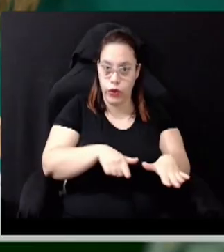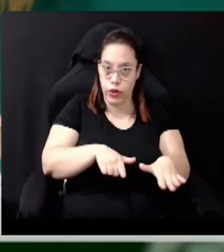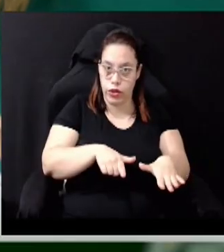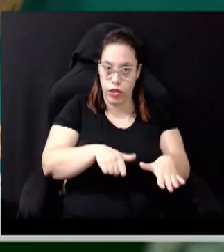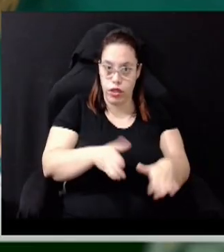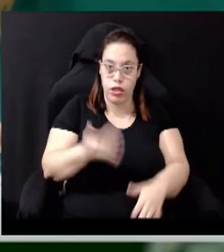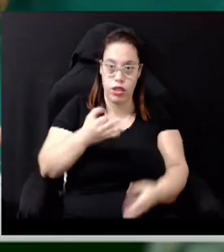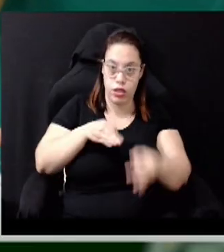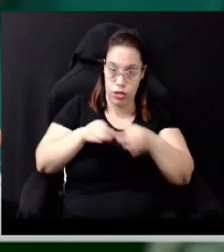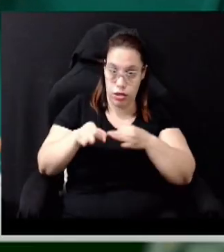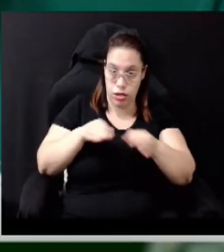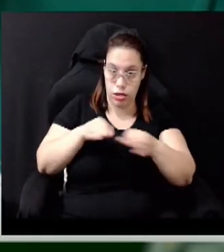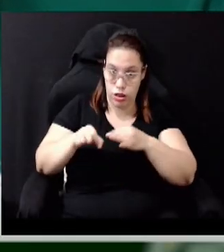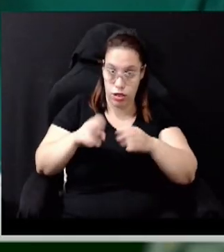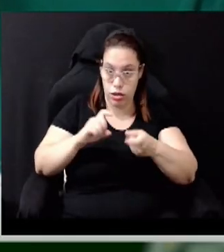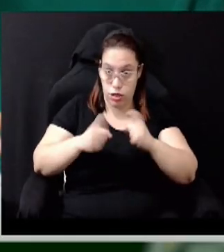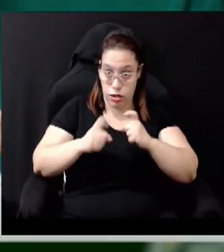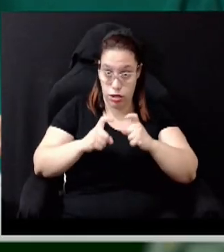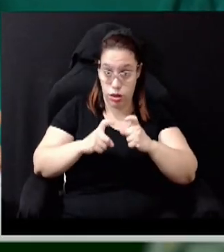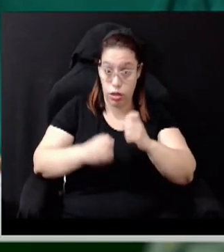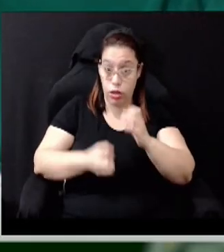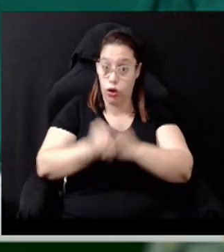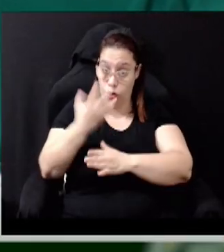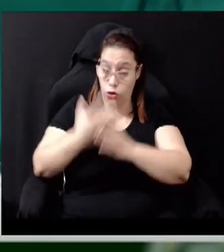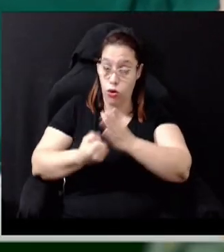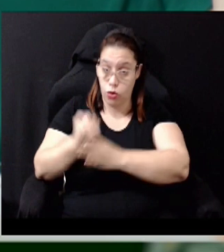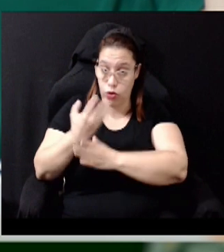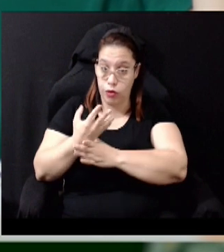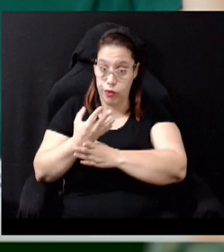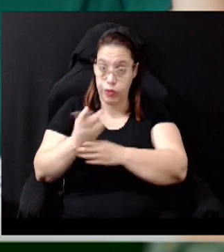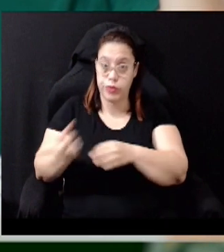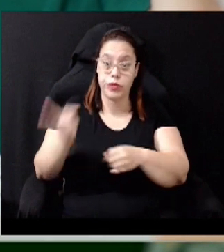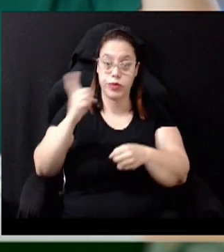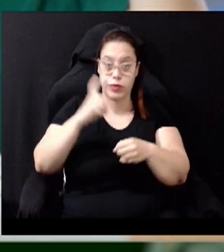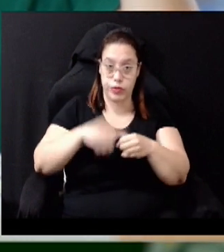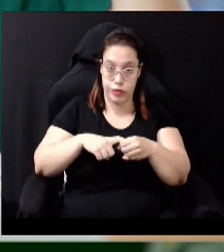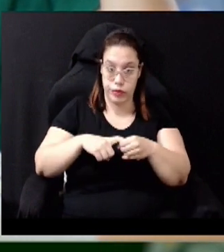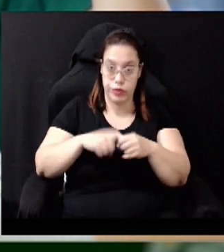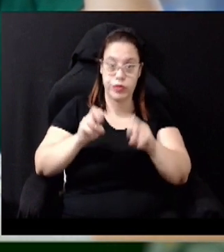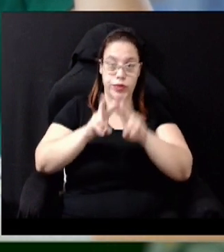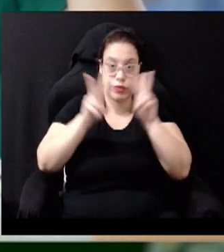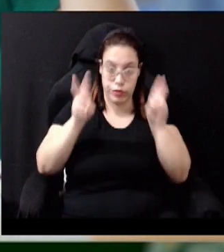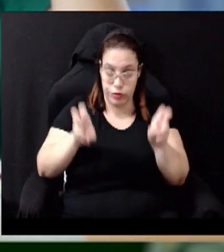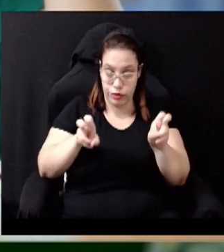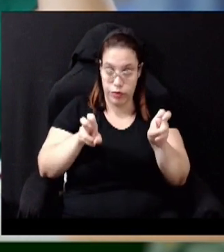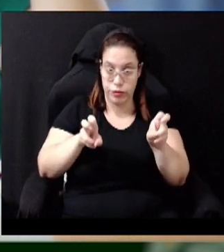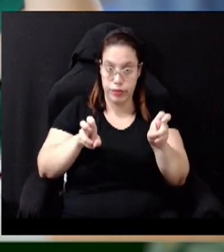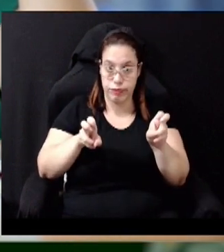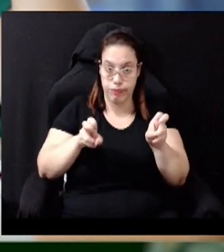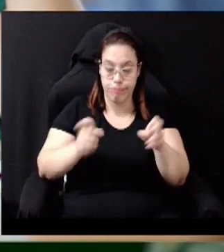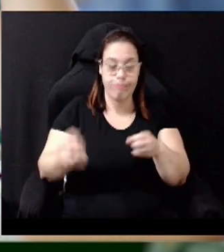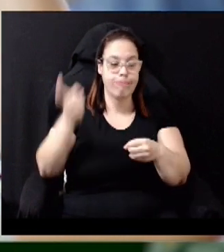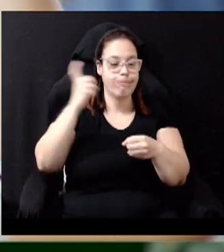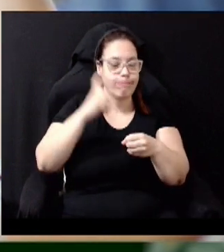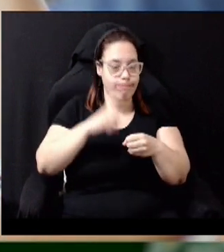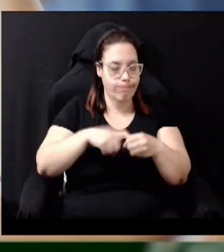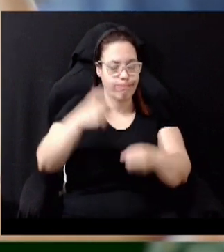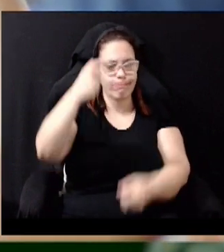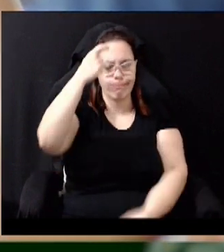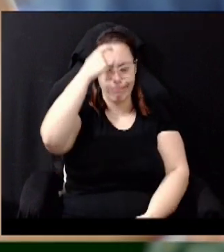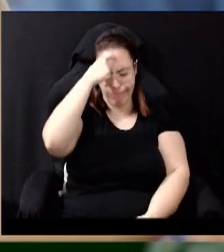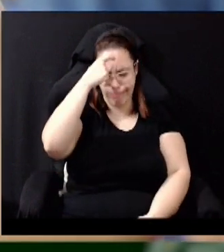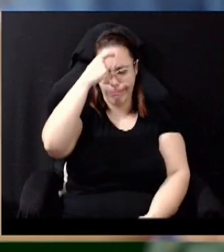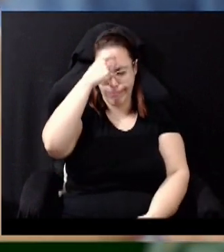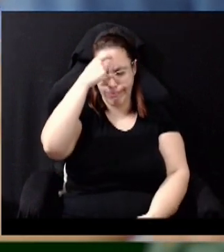as reuniões inaugurais, para que a gente volte a falar desse assunto e que a gente volte a conscientizar. E o papel